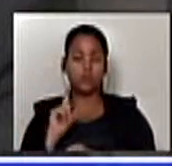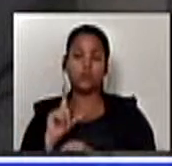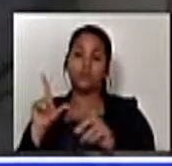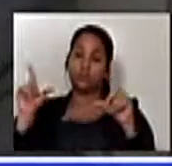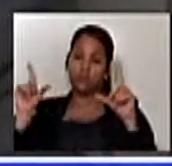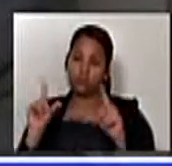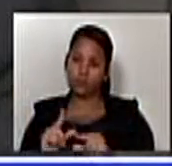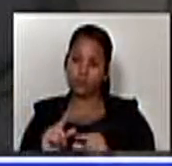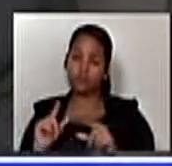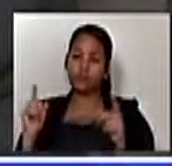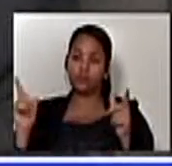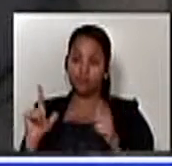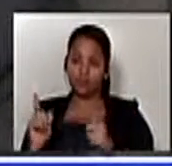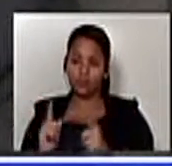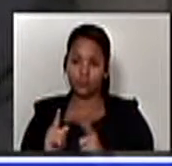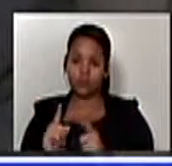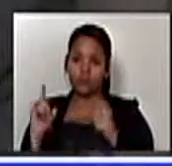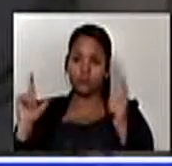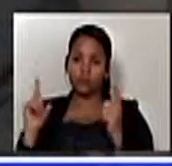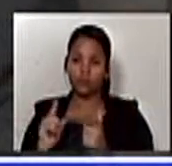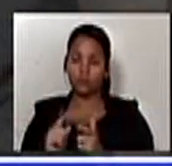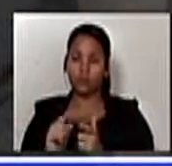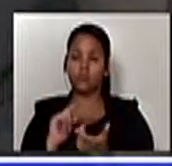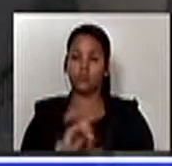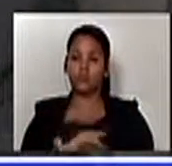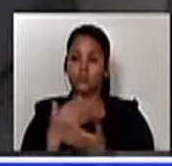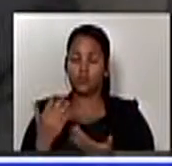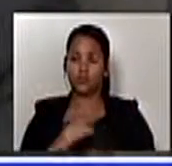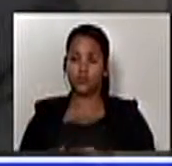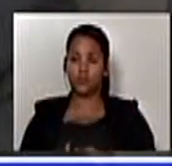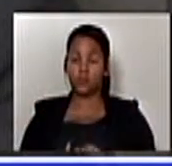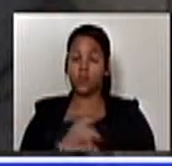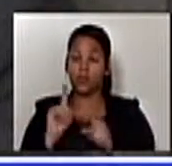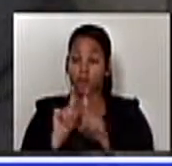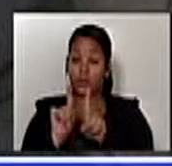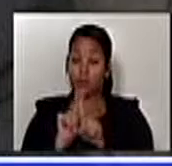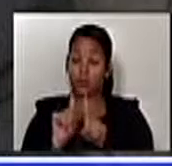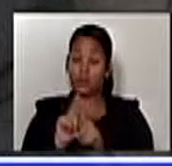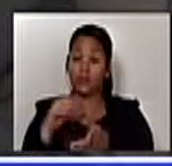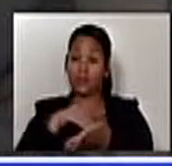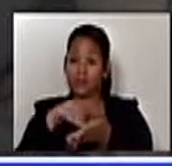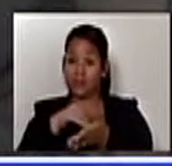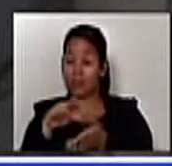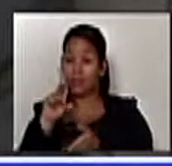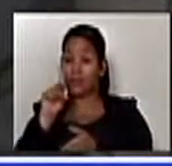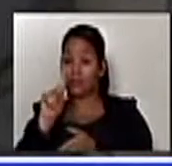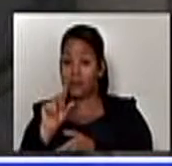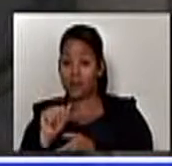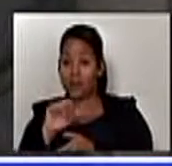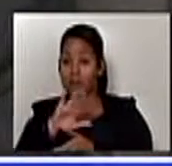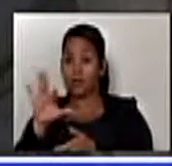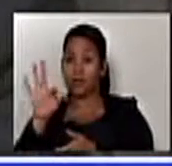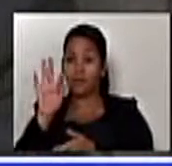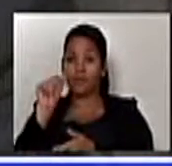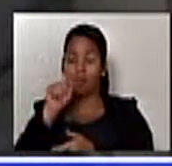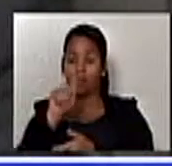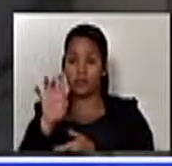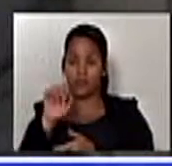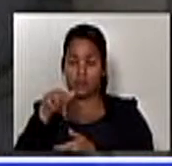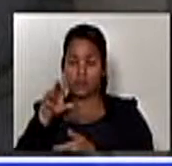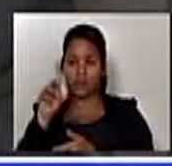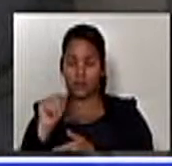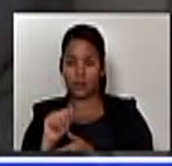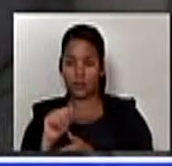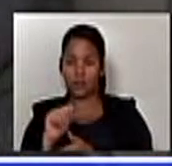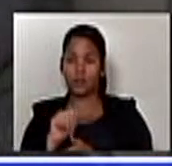de secretário de Planejamento e, concomitantemente, o secretário da Fazenda também buscando meios no sentido de aumentar a